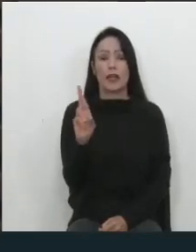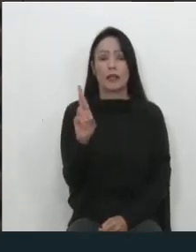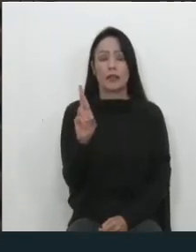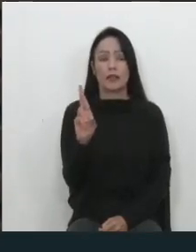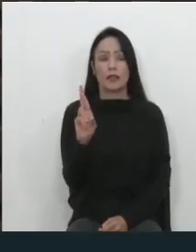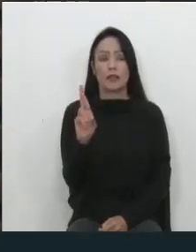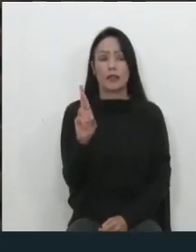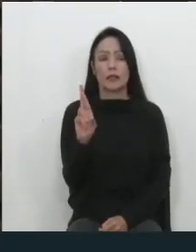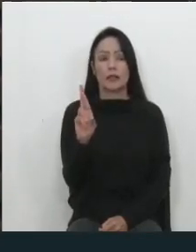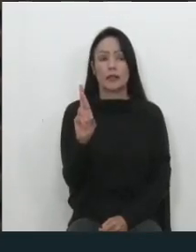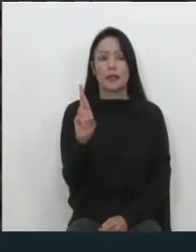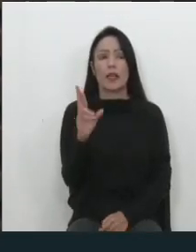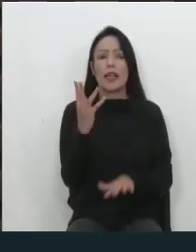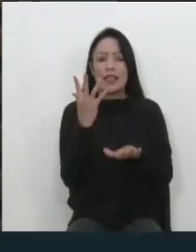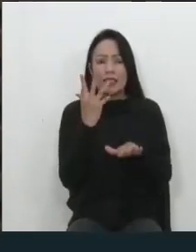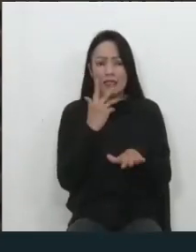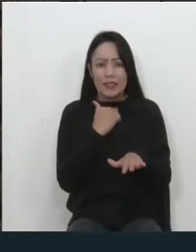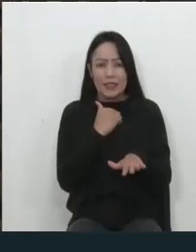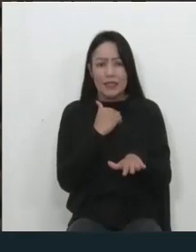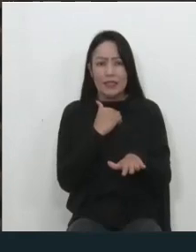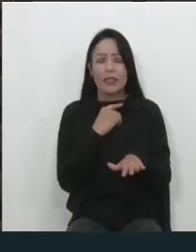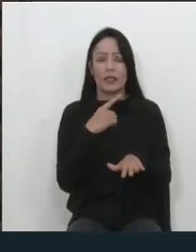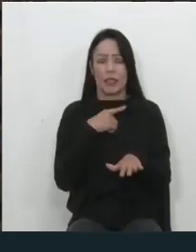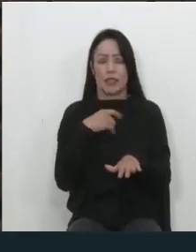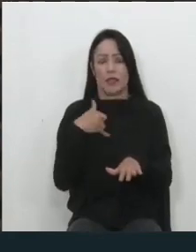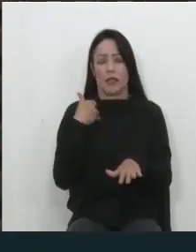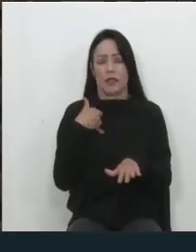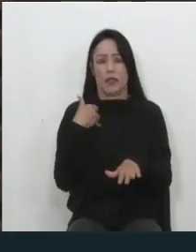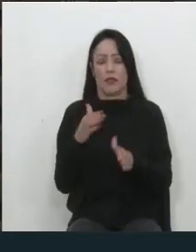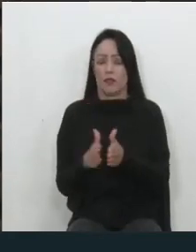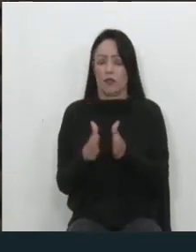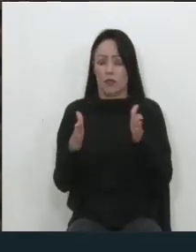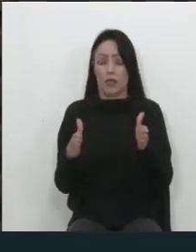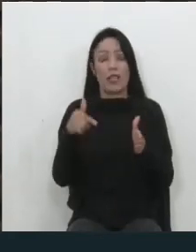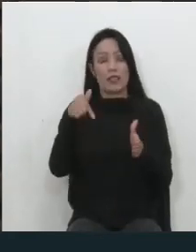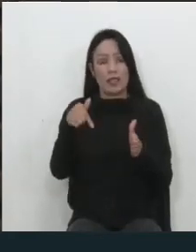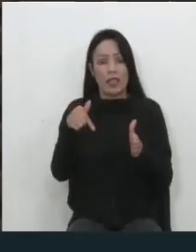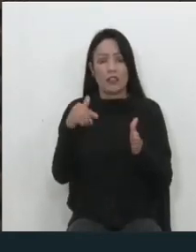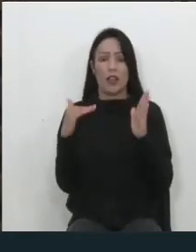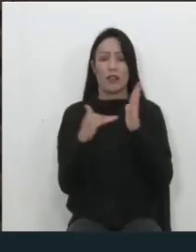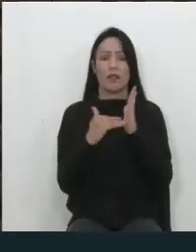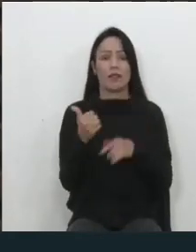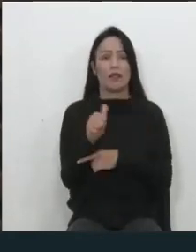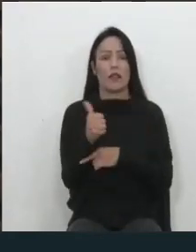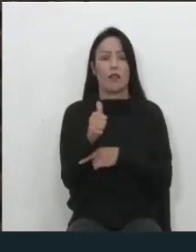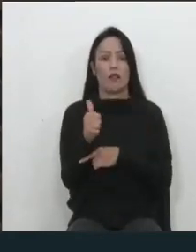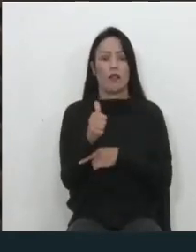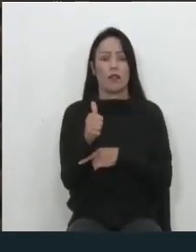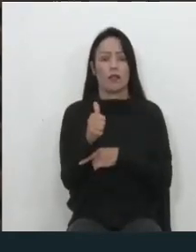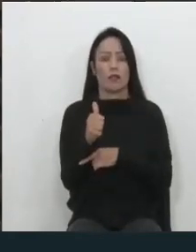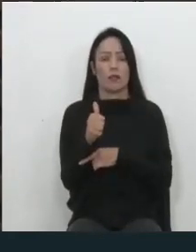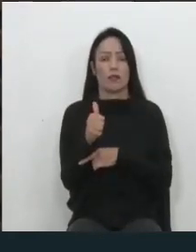por crianças entre 7 e 11 anos, de